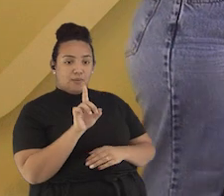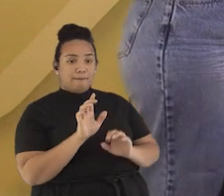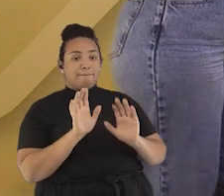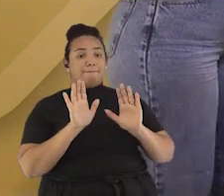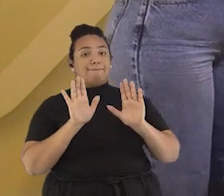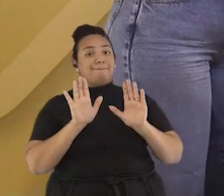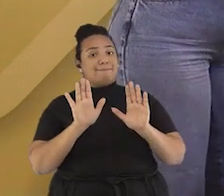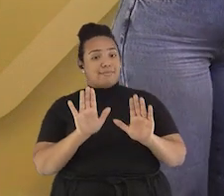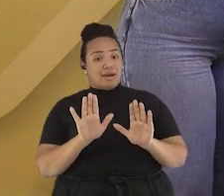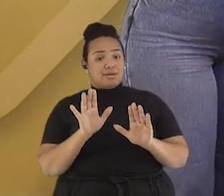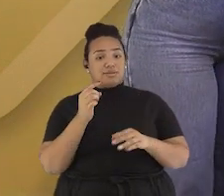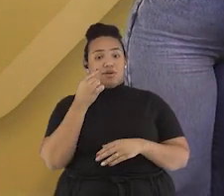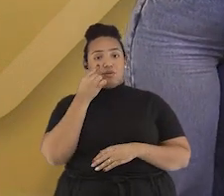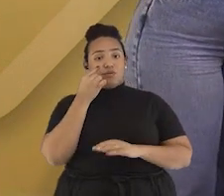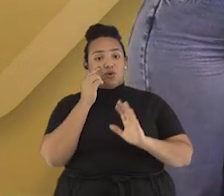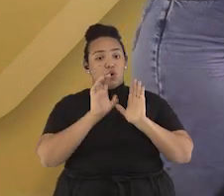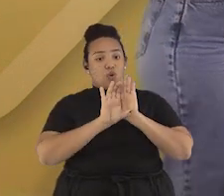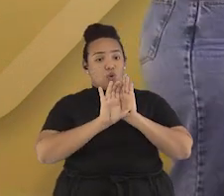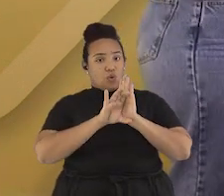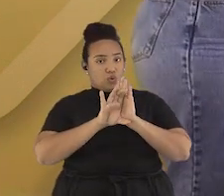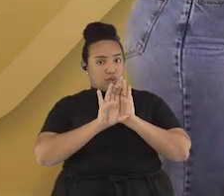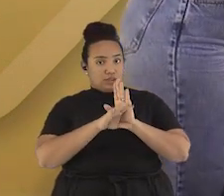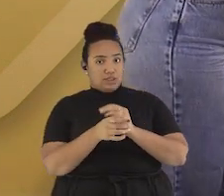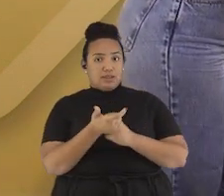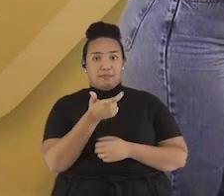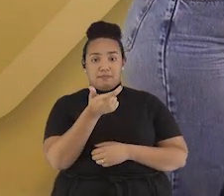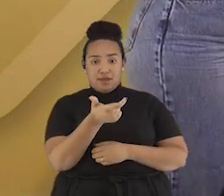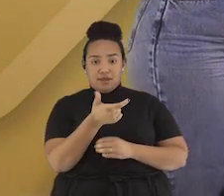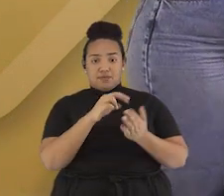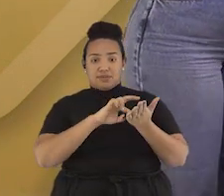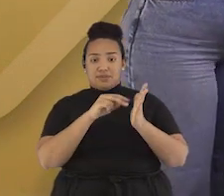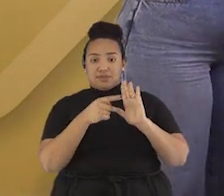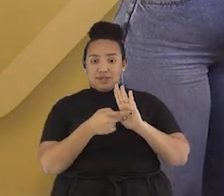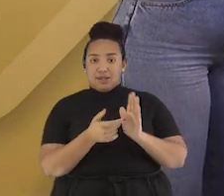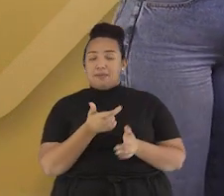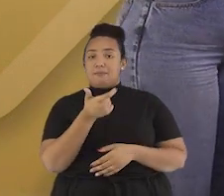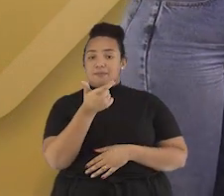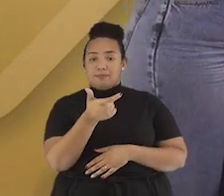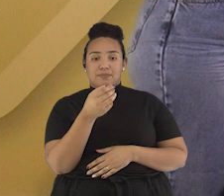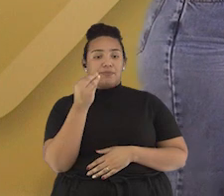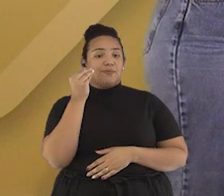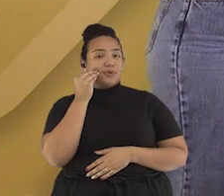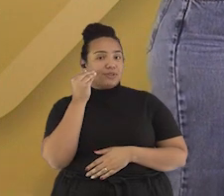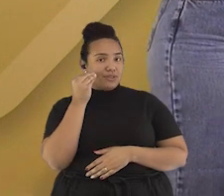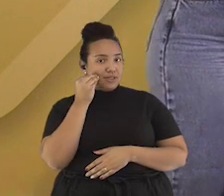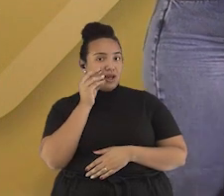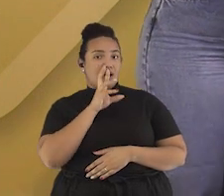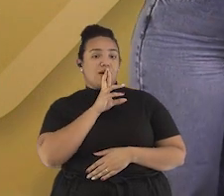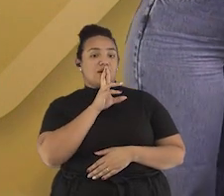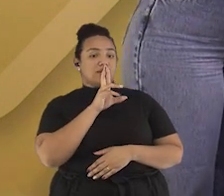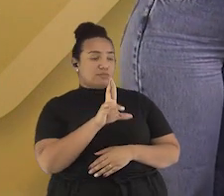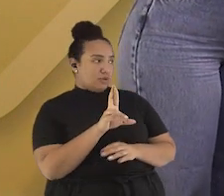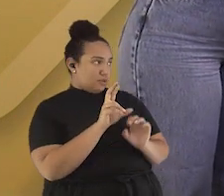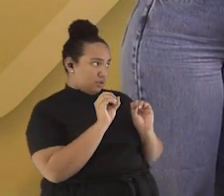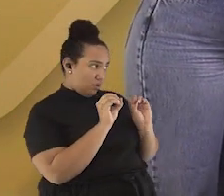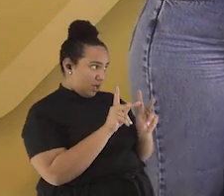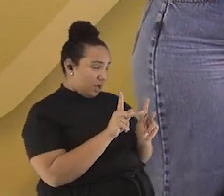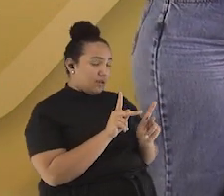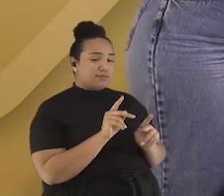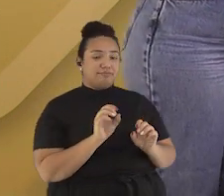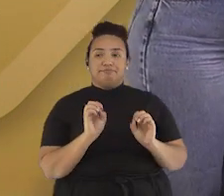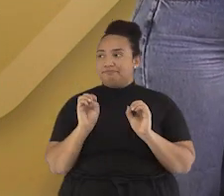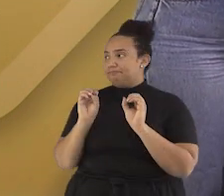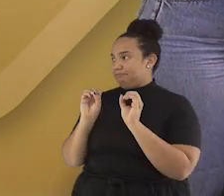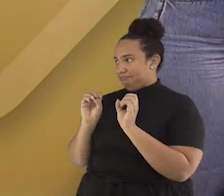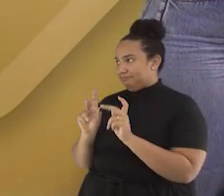de matemática. Bom, mas eu vou pegar pelos conceitos das palavras, o significado das palavras, para chegar aonde